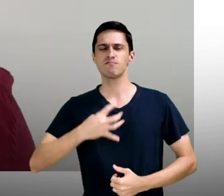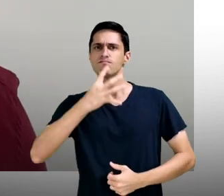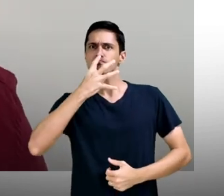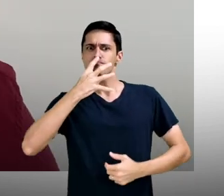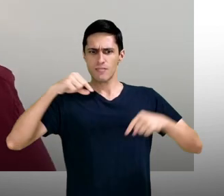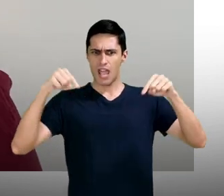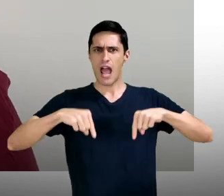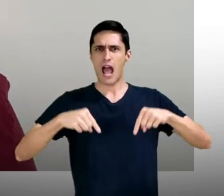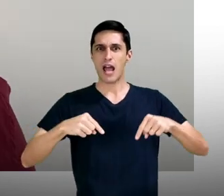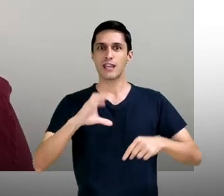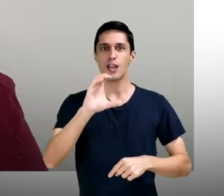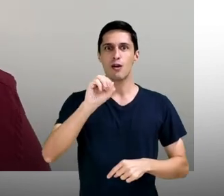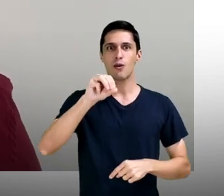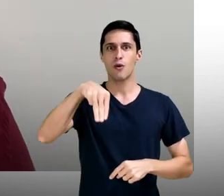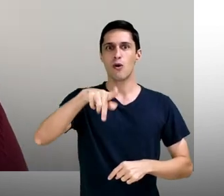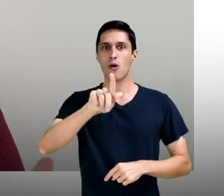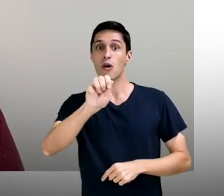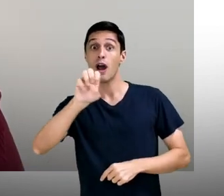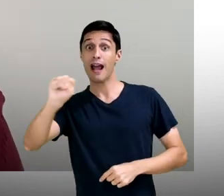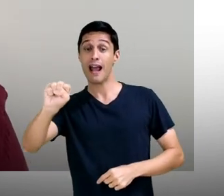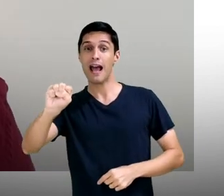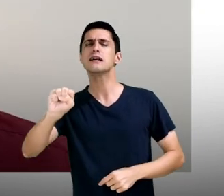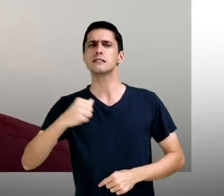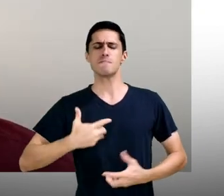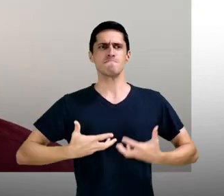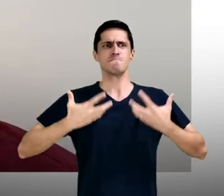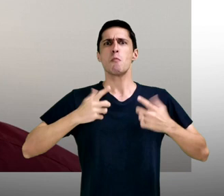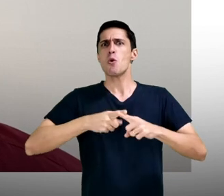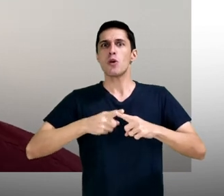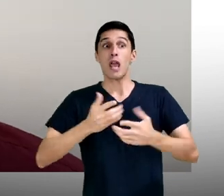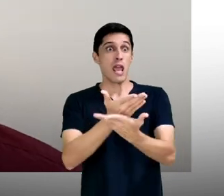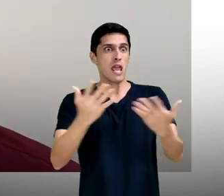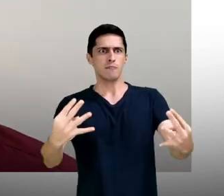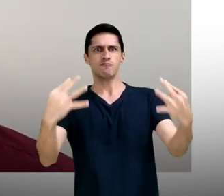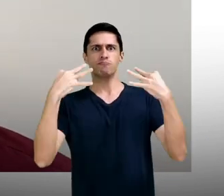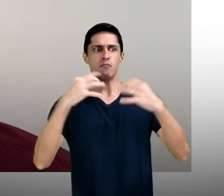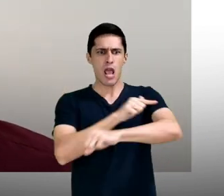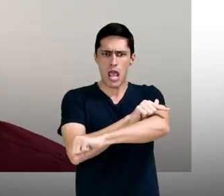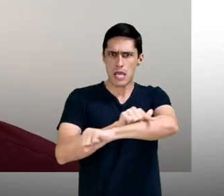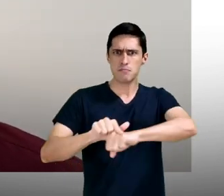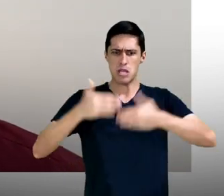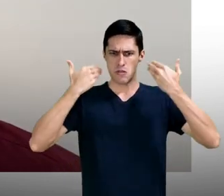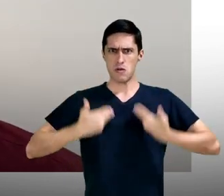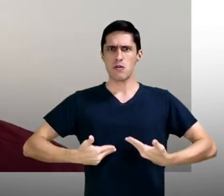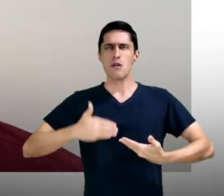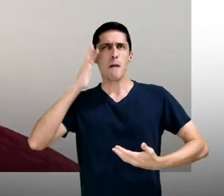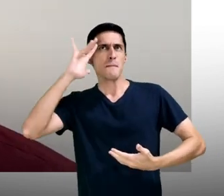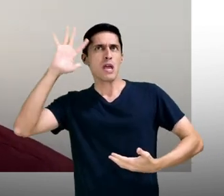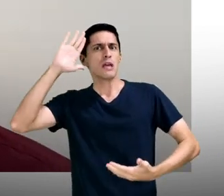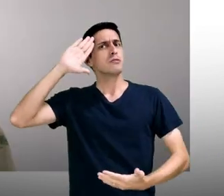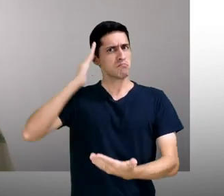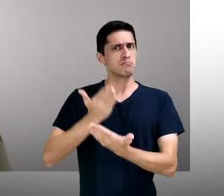inspira na Comgás é o fato de que lá eu só extremamente respeitada por quem eu sou pela minha imagem pelas coisas que eu